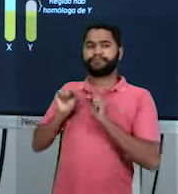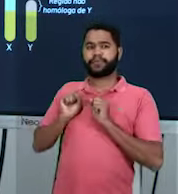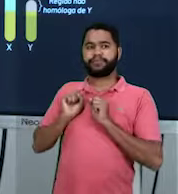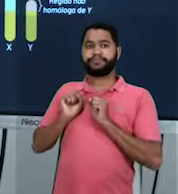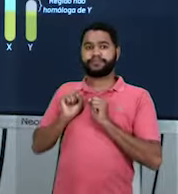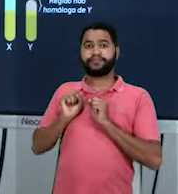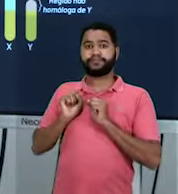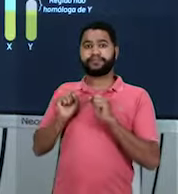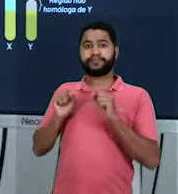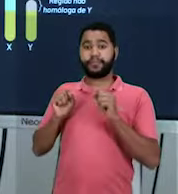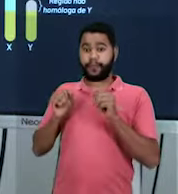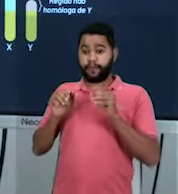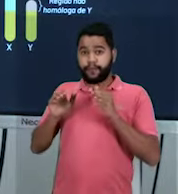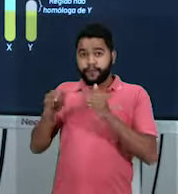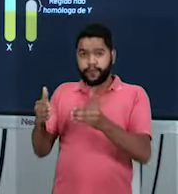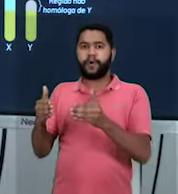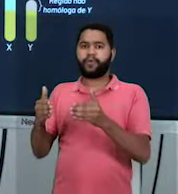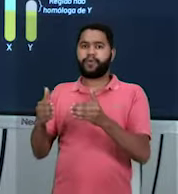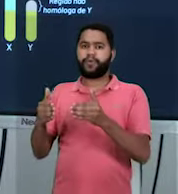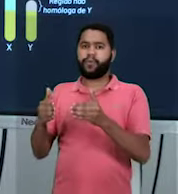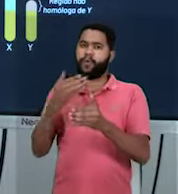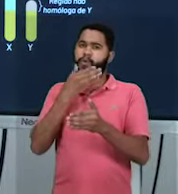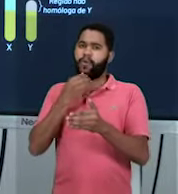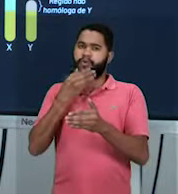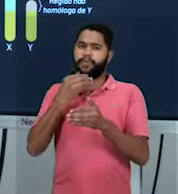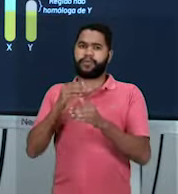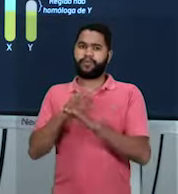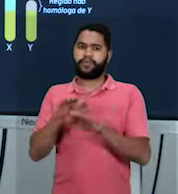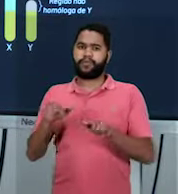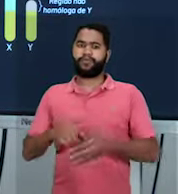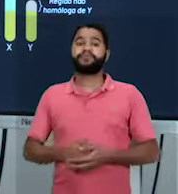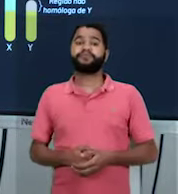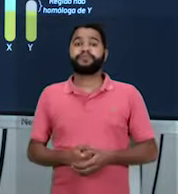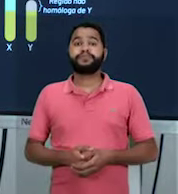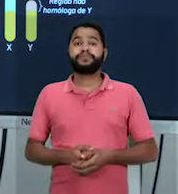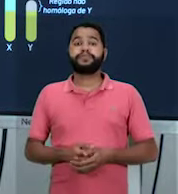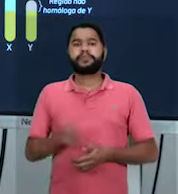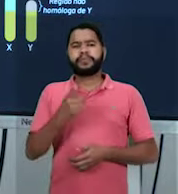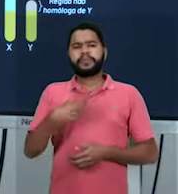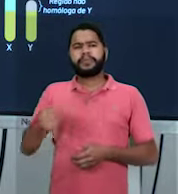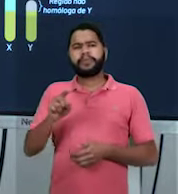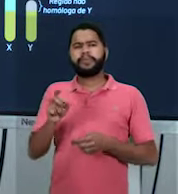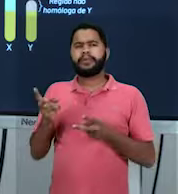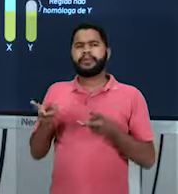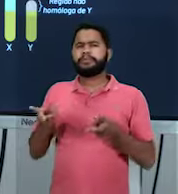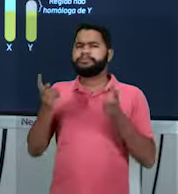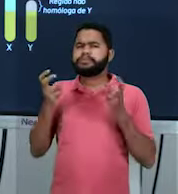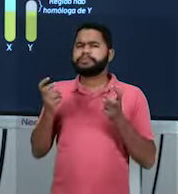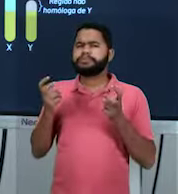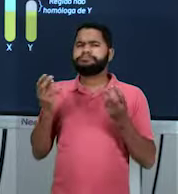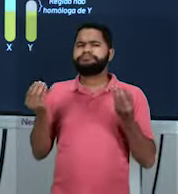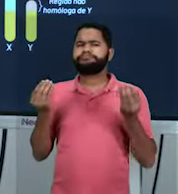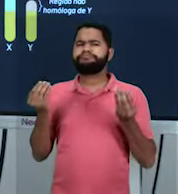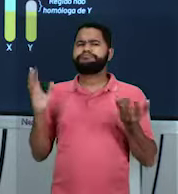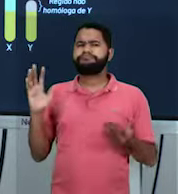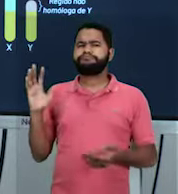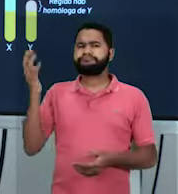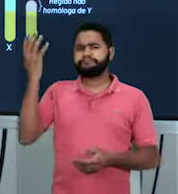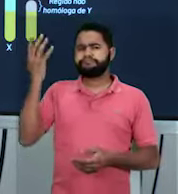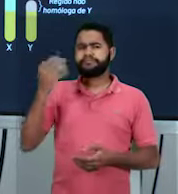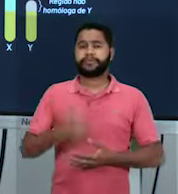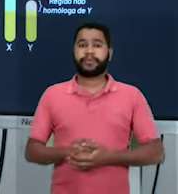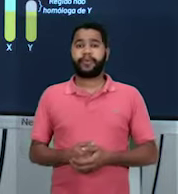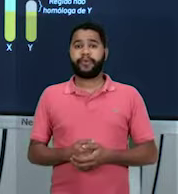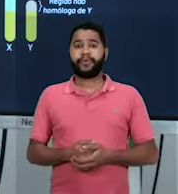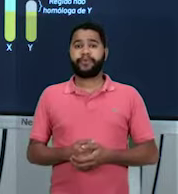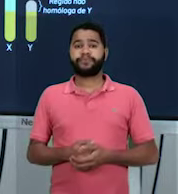uma herança restrita ao sexo. E para a gente então interpretar como que vai acontecer esse